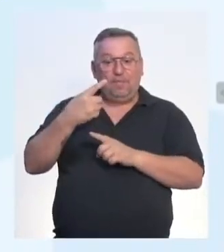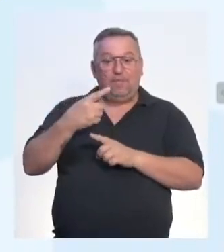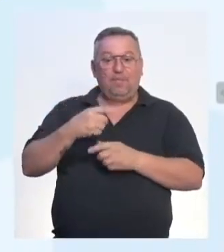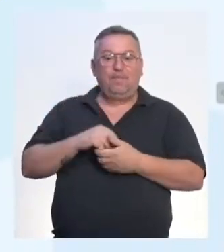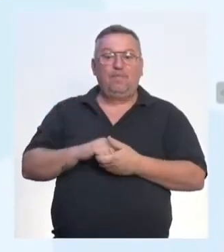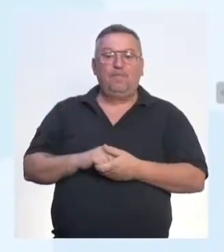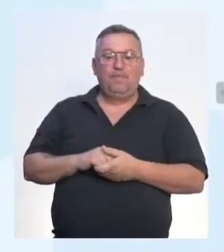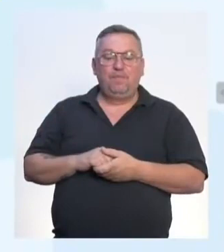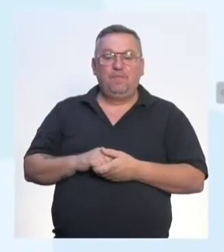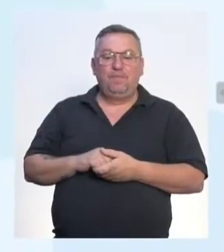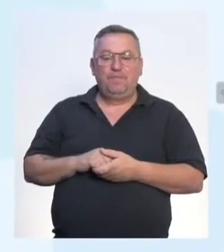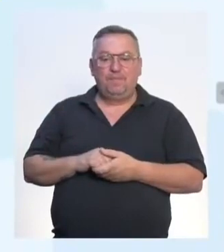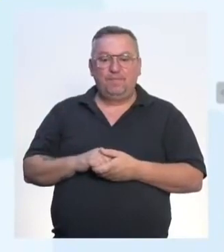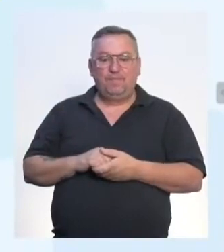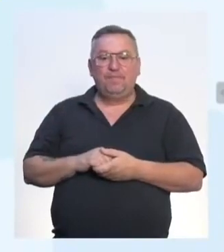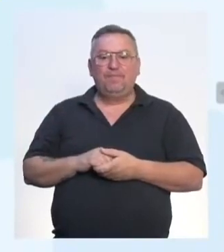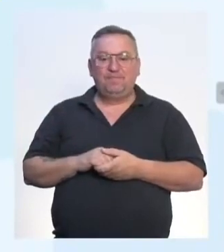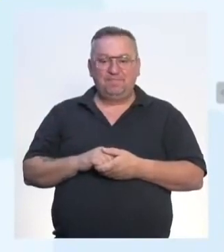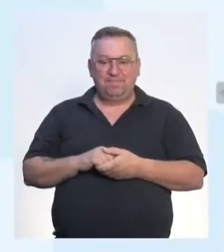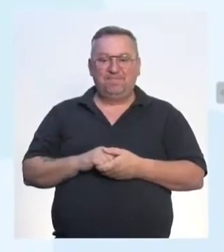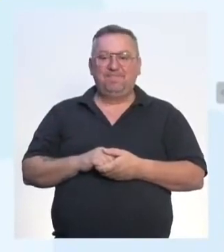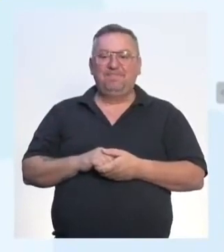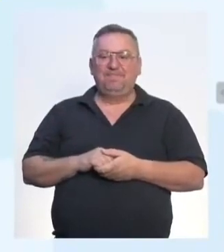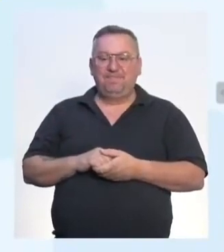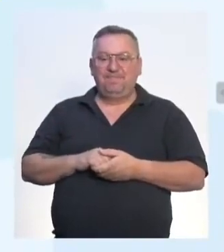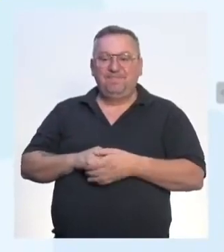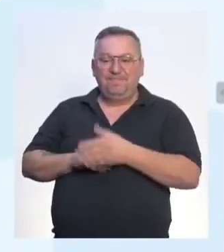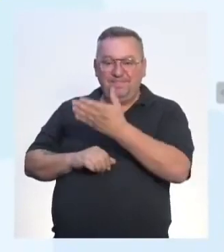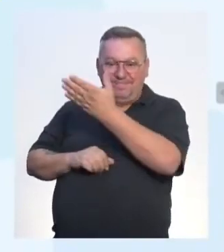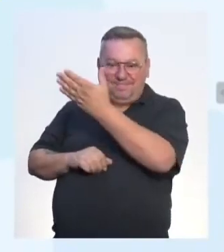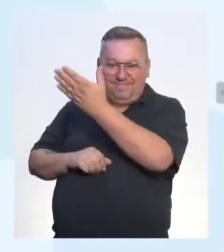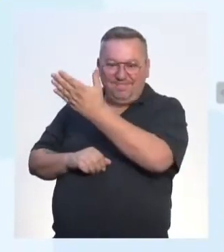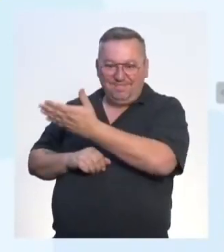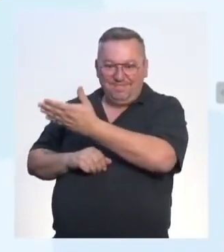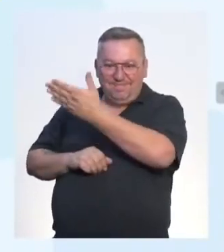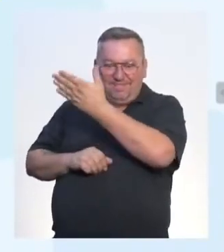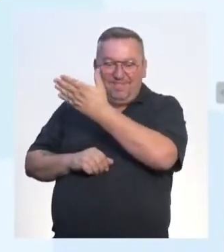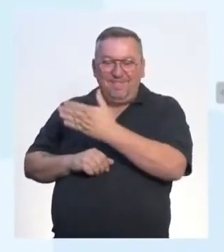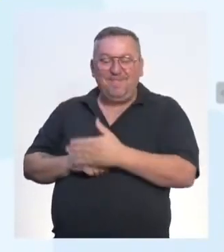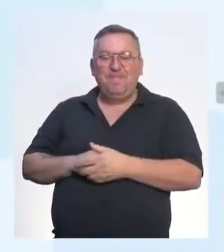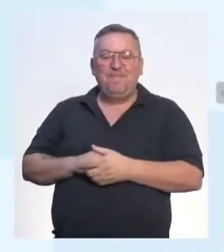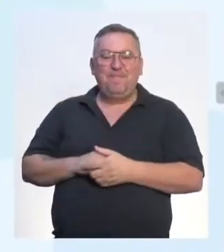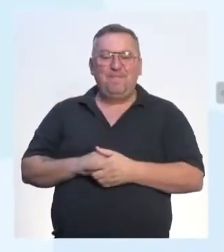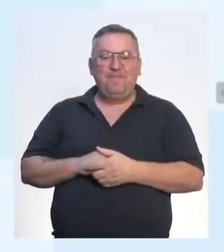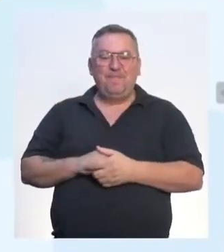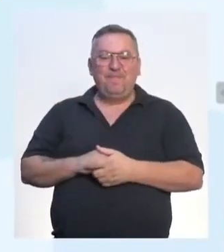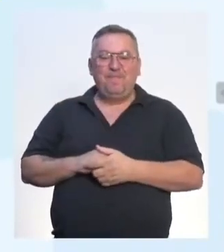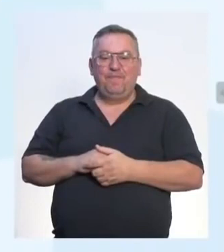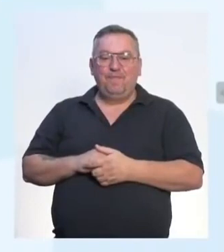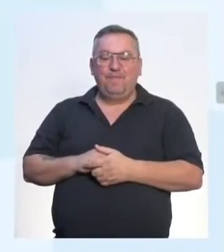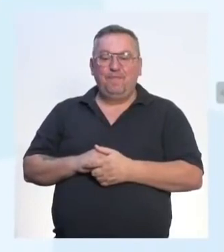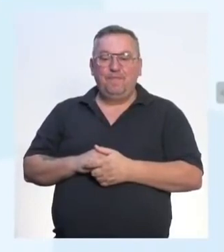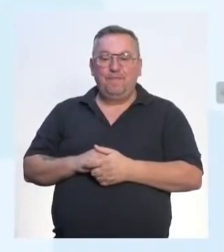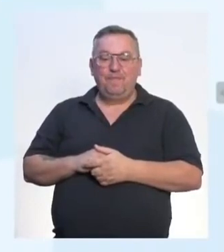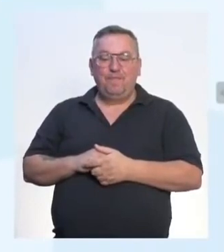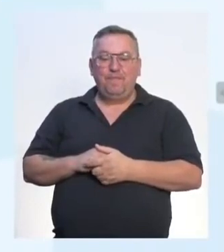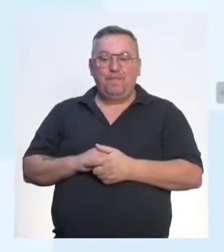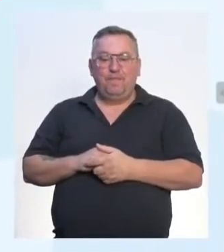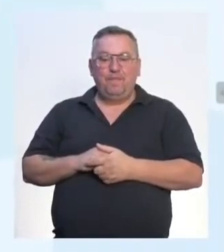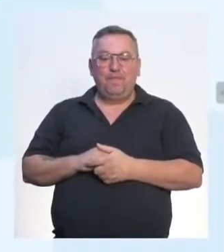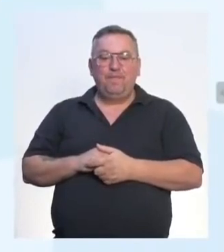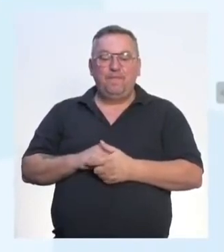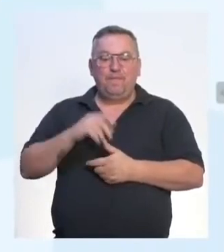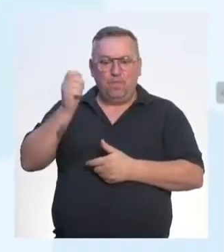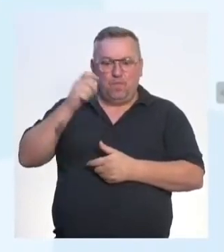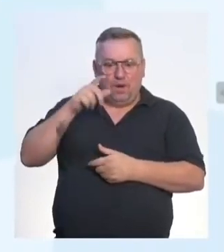um negativo, certo? Ok, perfeito. Beleza? É Sim. um negativo, né, Osmar? Não, Isso, é um negativo. positivo. O qual? É um positivo ali no